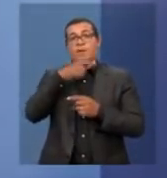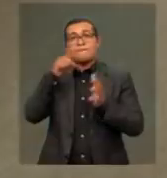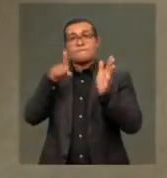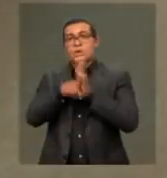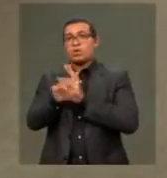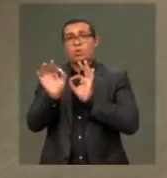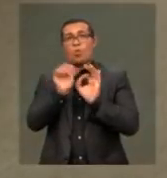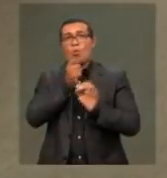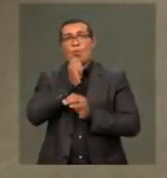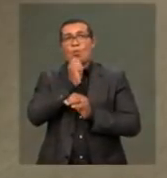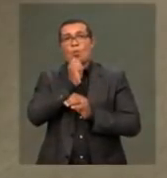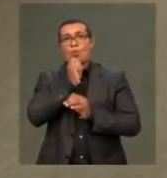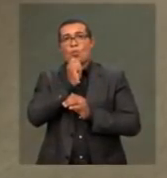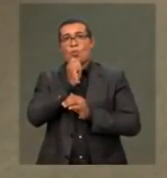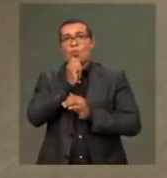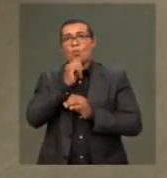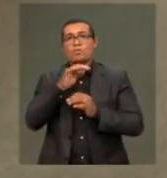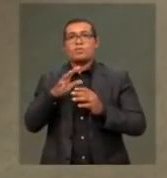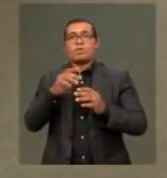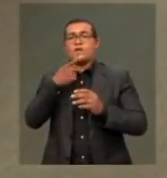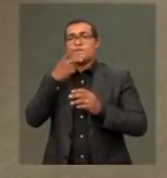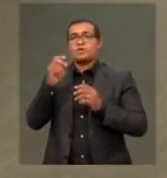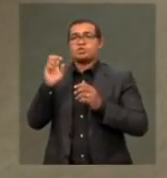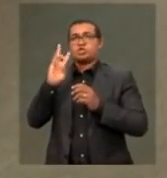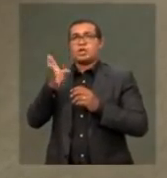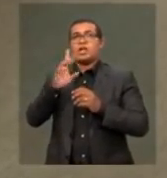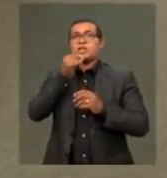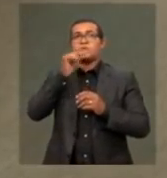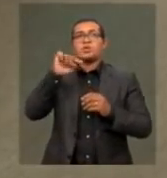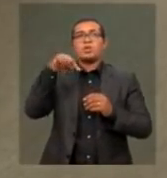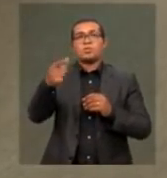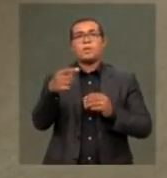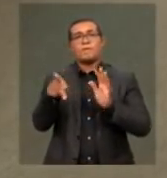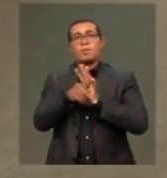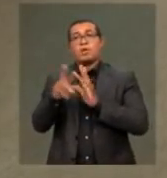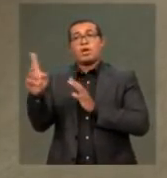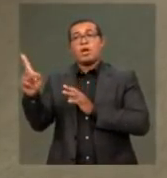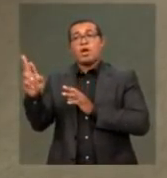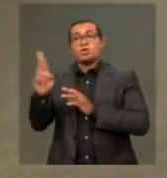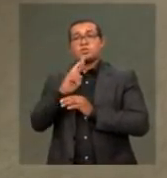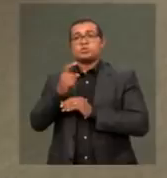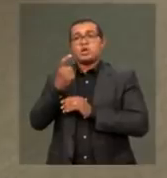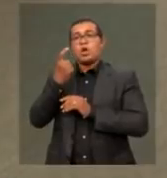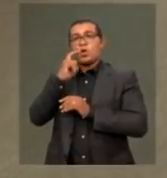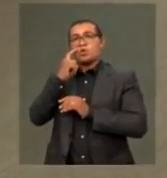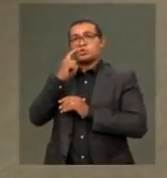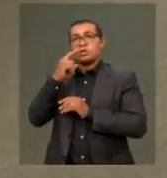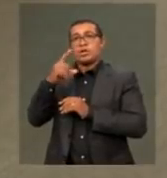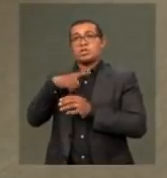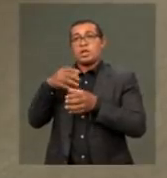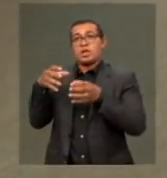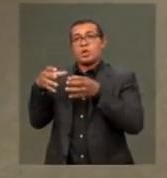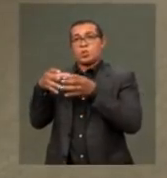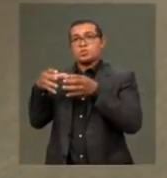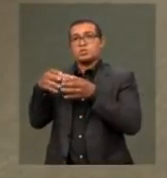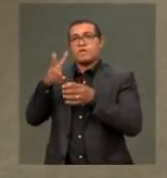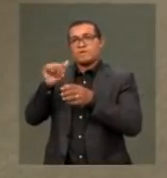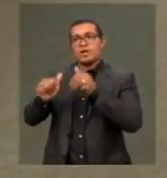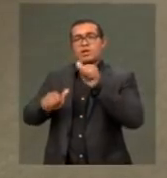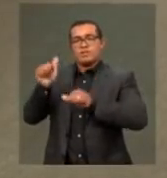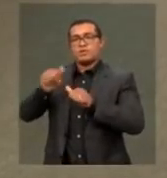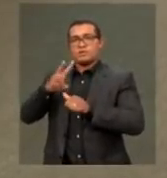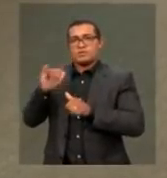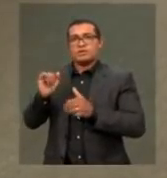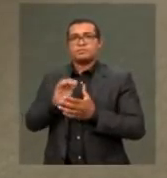naná eu falo nada já depois da resposta de rose por favor candidato tem uma comissão aqui também que vai avaliar por